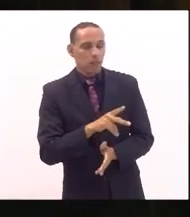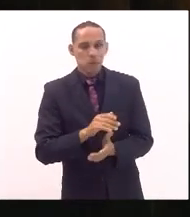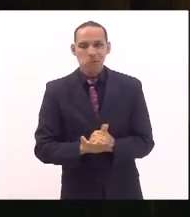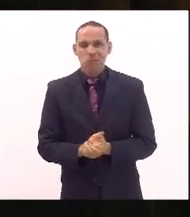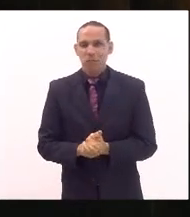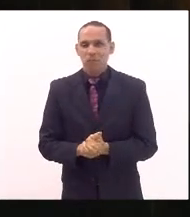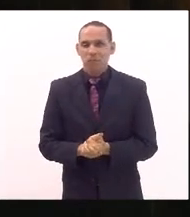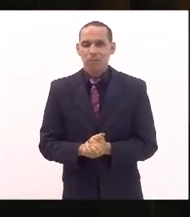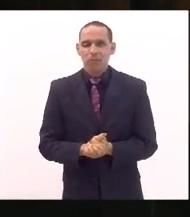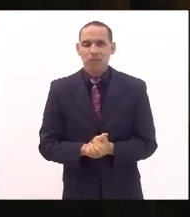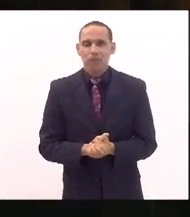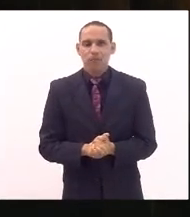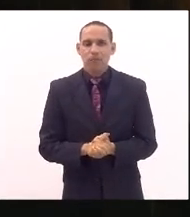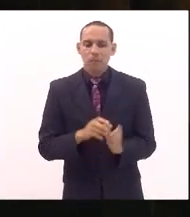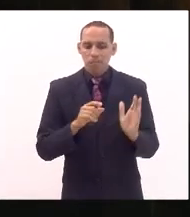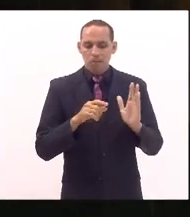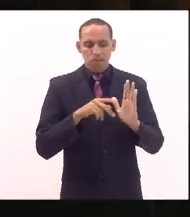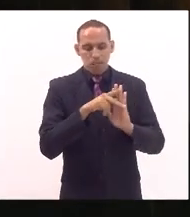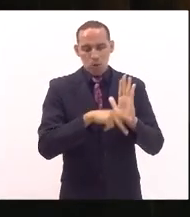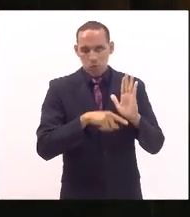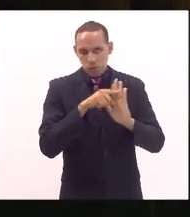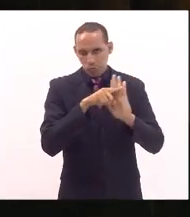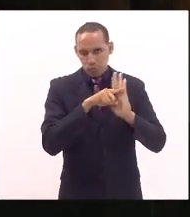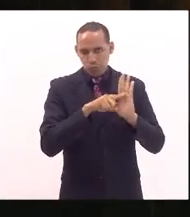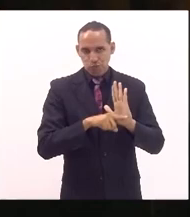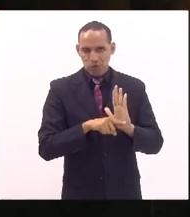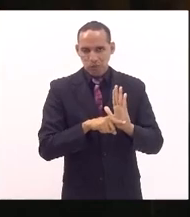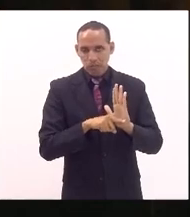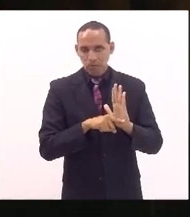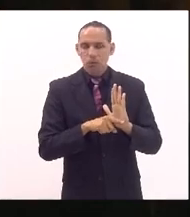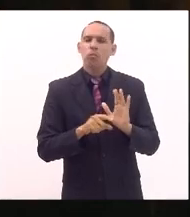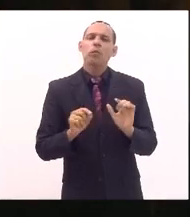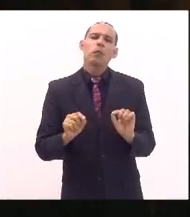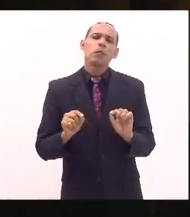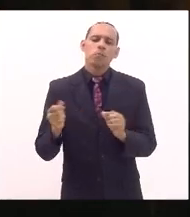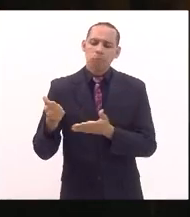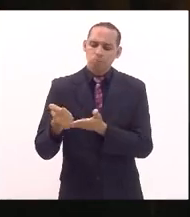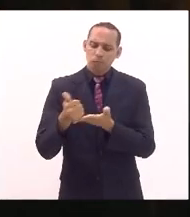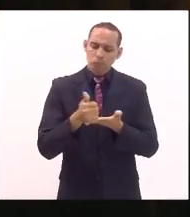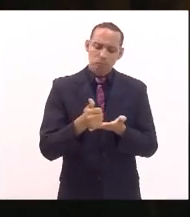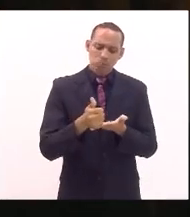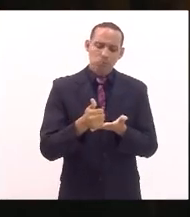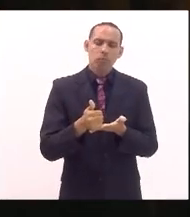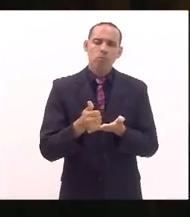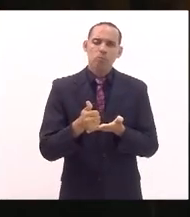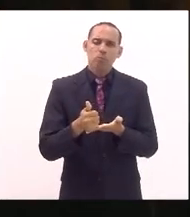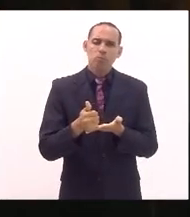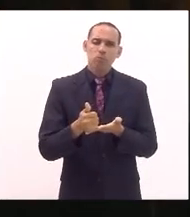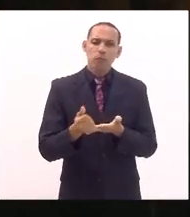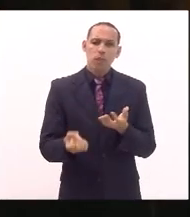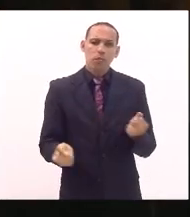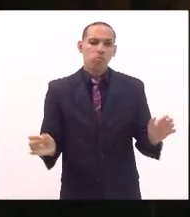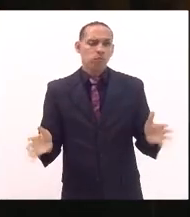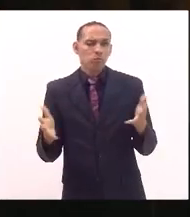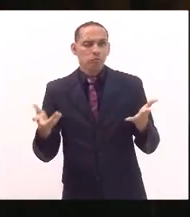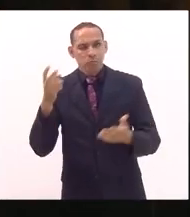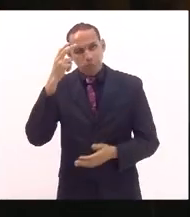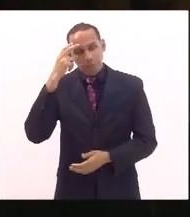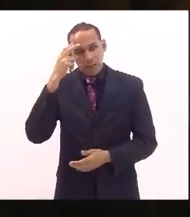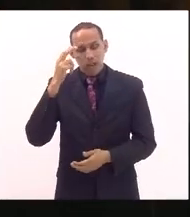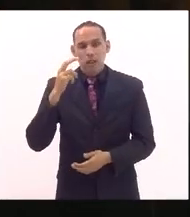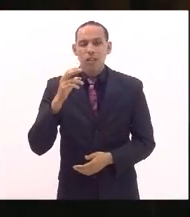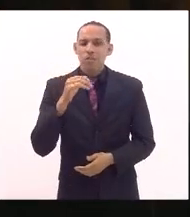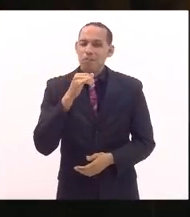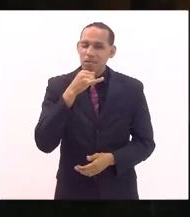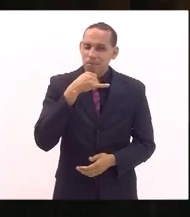presidente análise desse projeto Traz algo que é muito simples de incentivo cultural mas